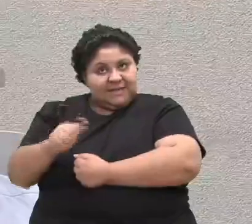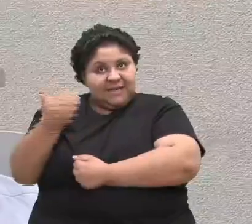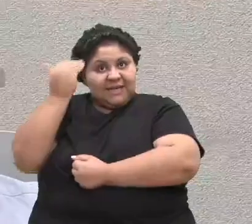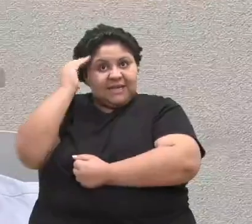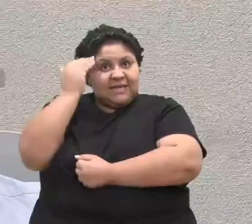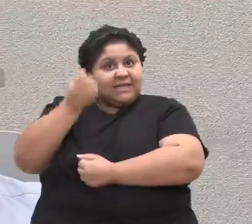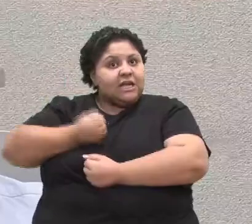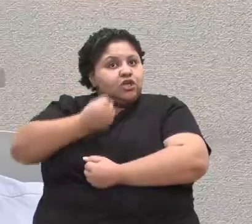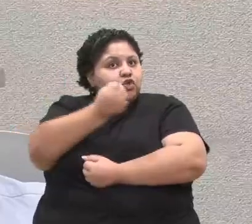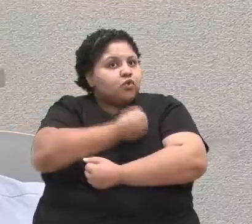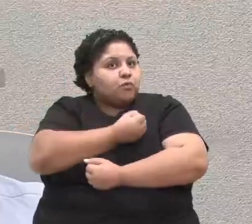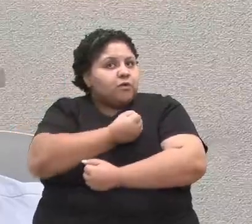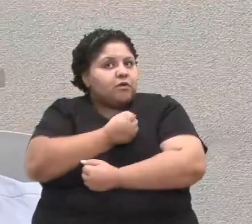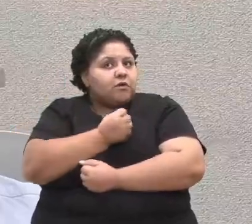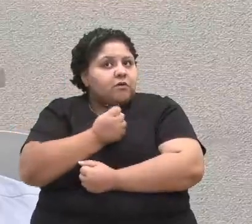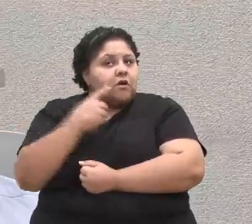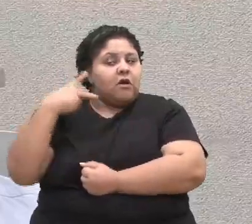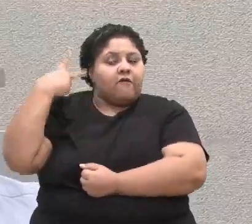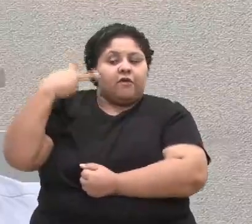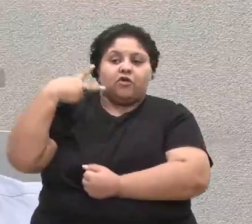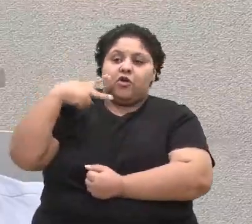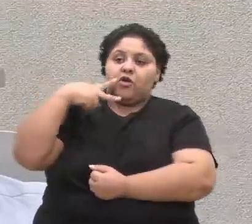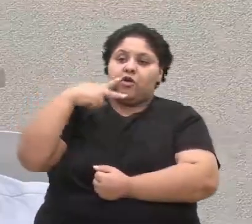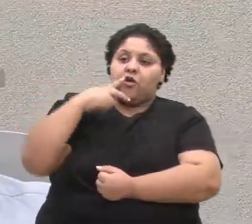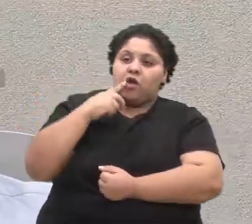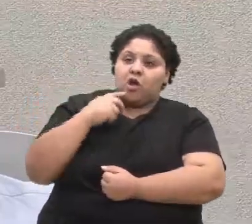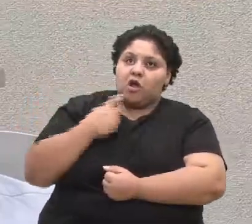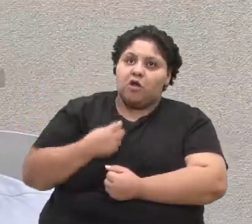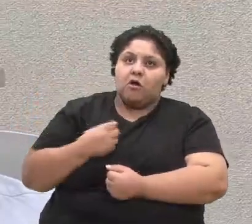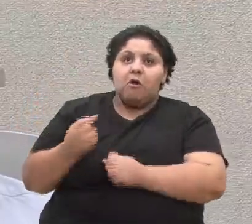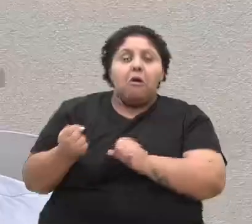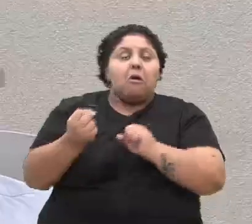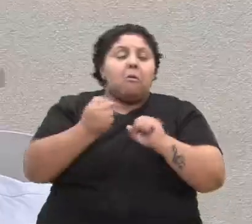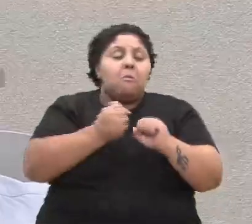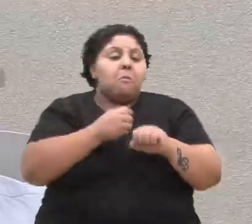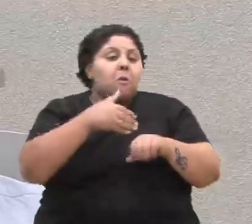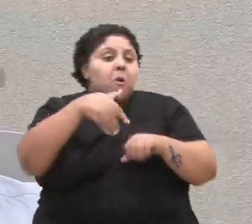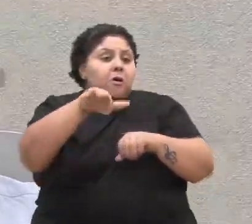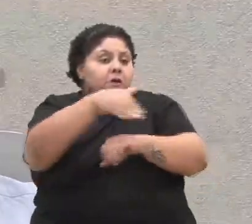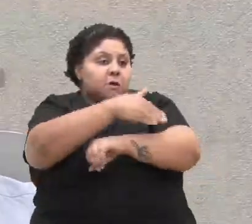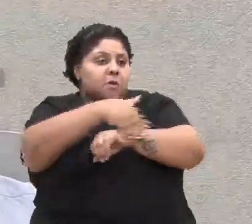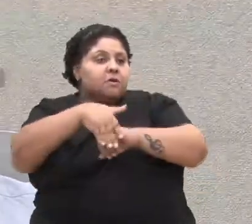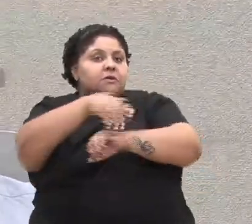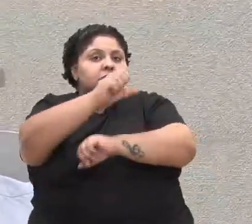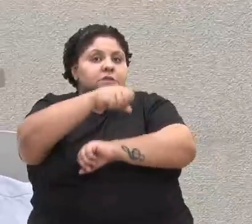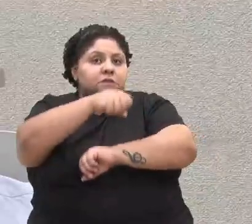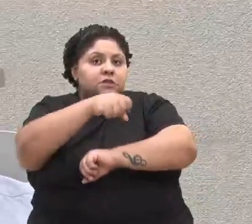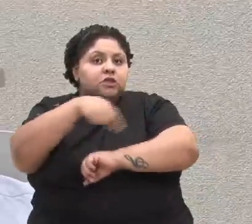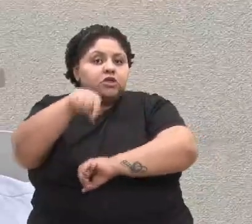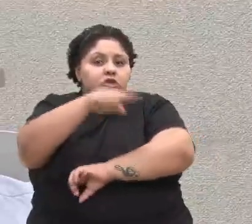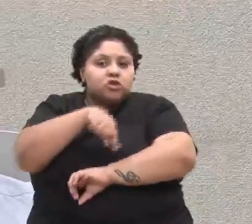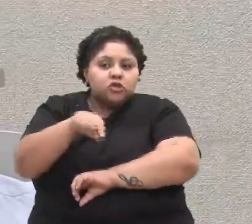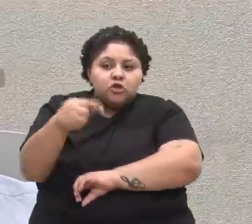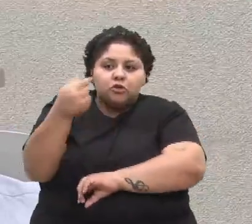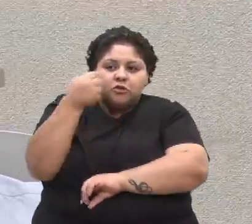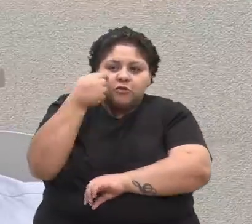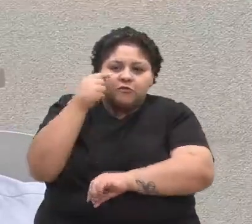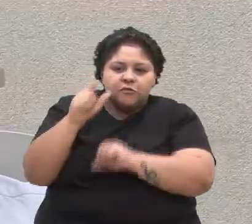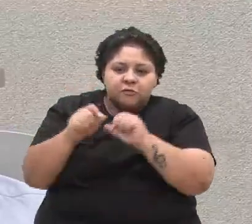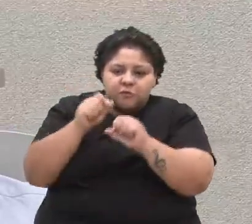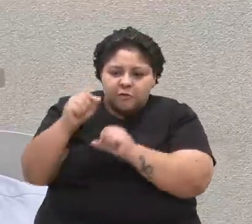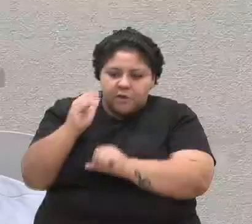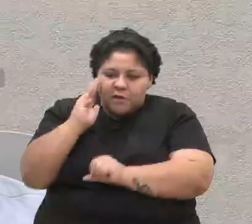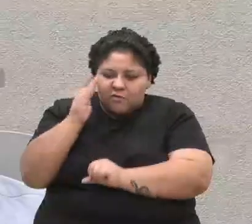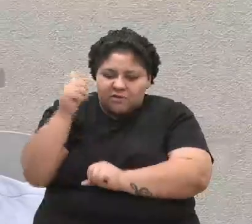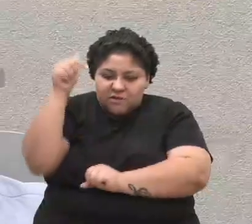que não, pode ir para a rua, sim, funcionário público pode ir para a rua. Nós vimos o que aconteceu aqui